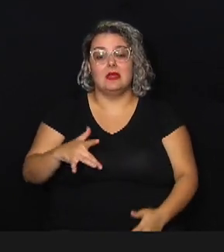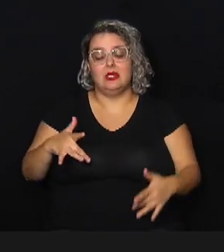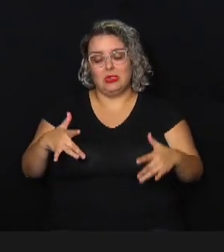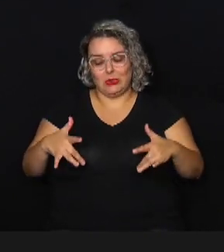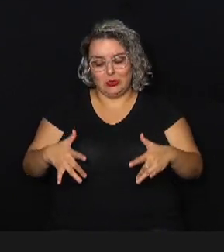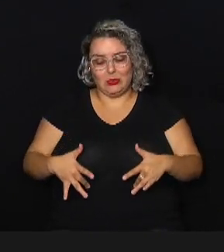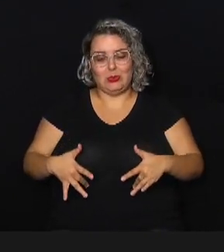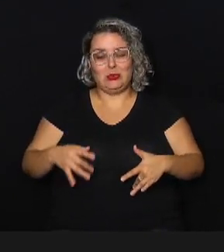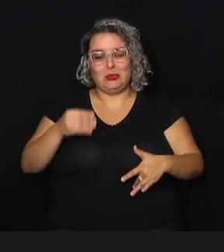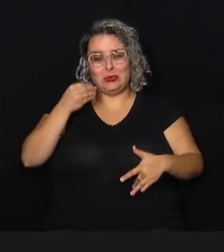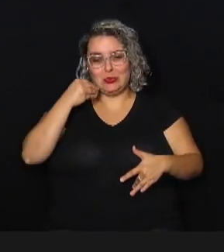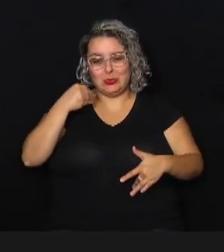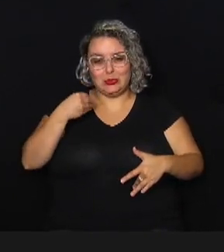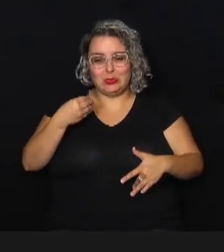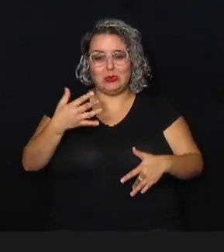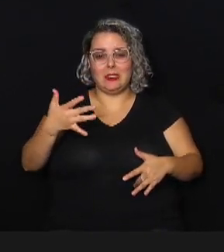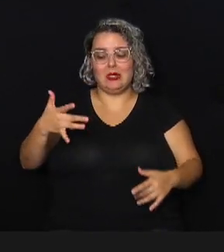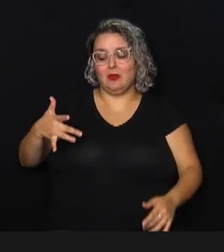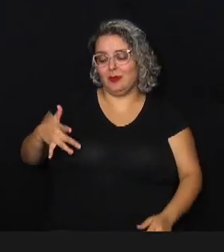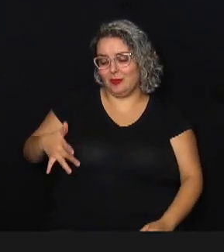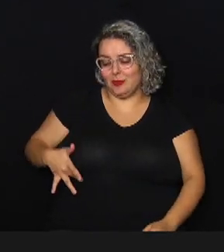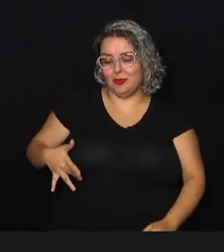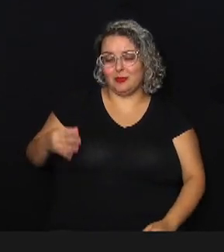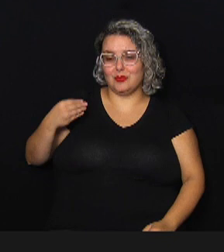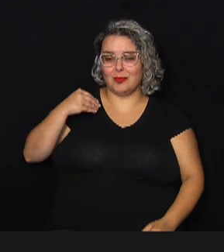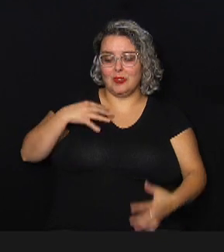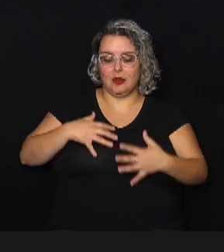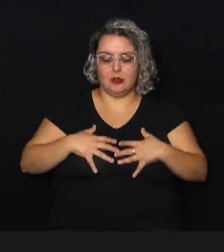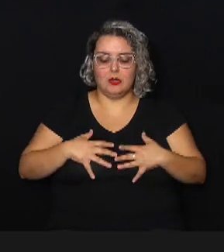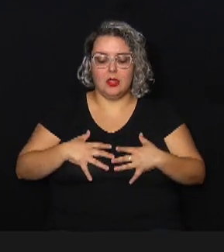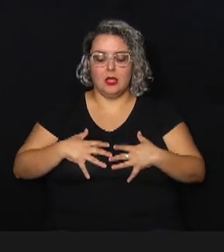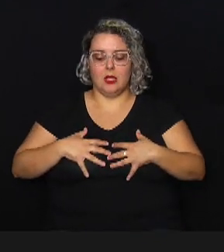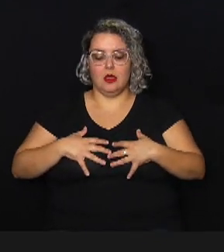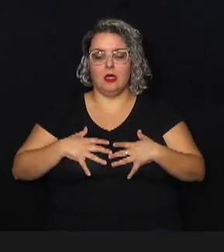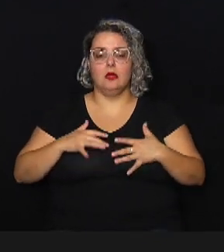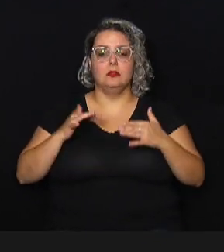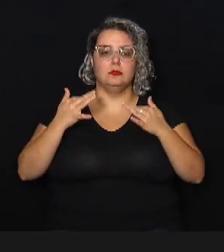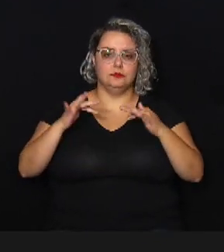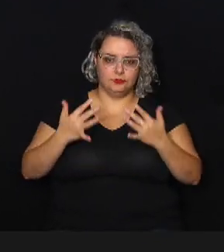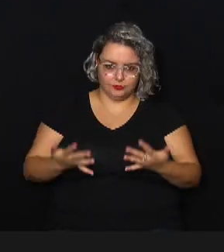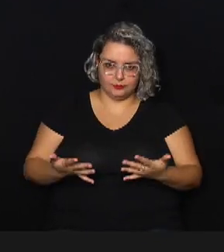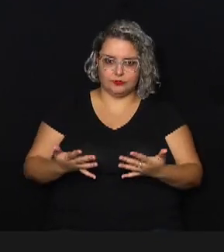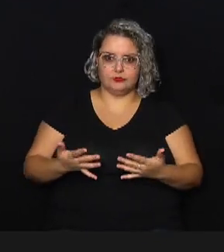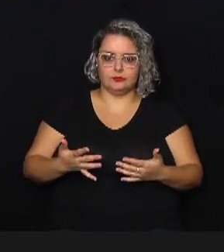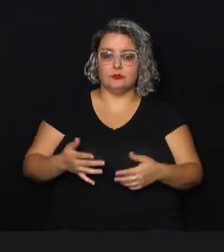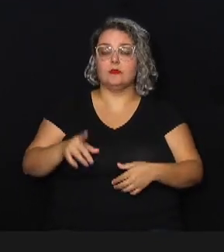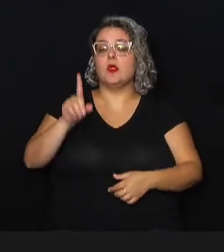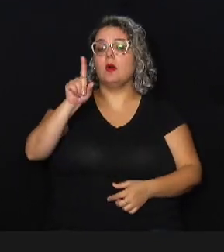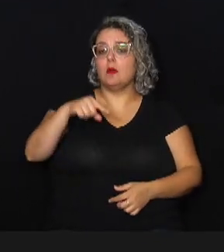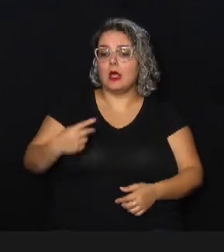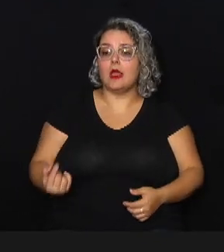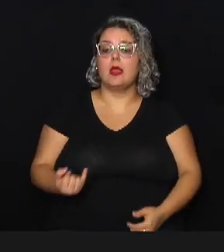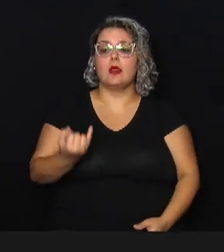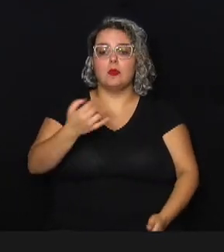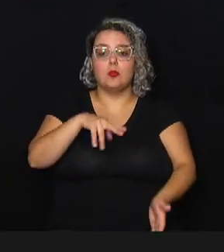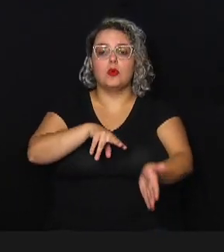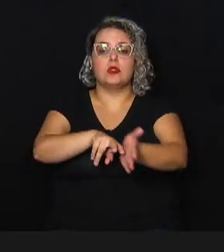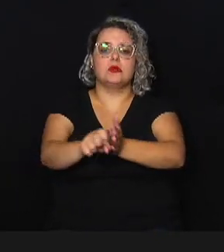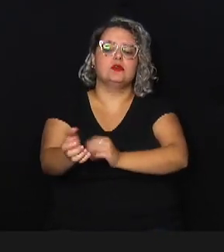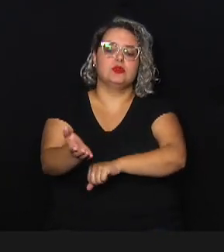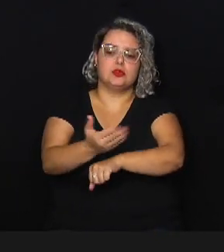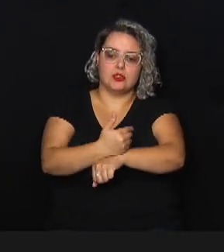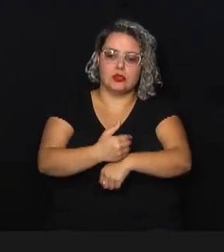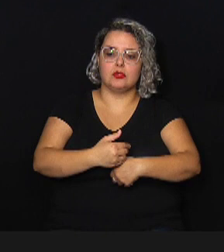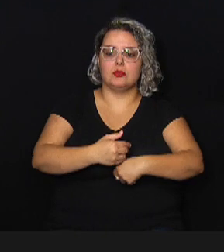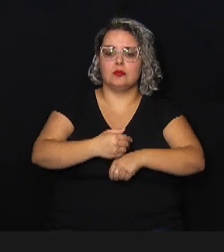acomete o fígado, acomete os pulmões. Então, é muito importante o diagnóstico precoce, tá?